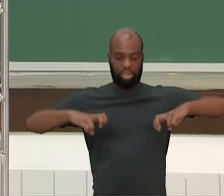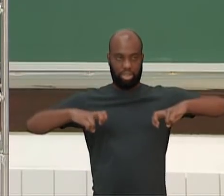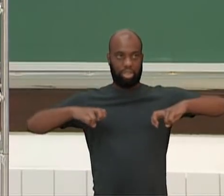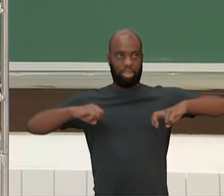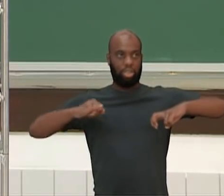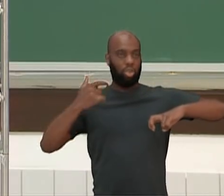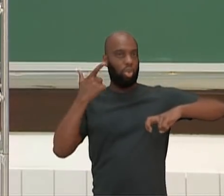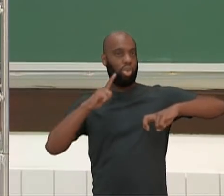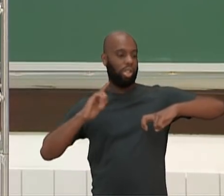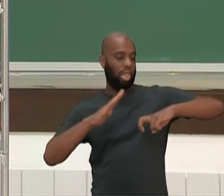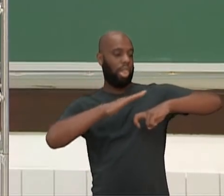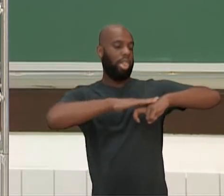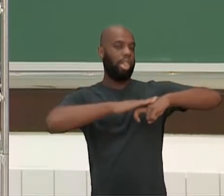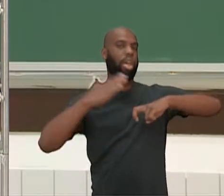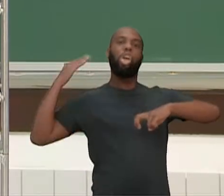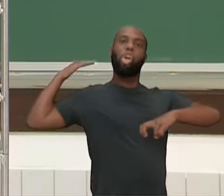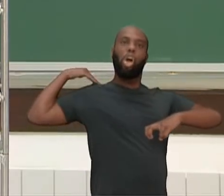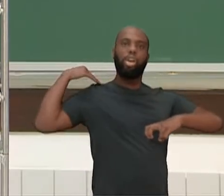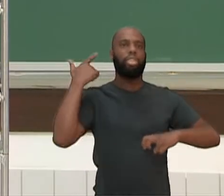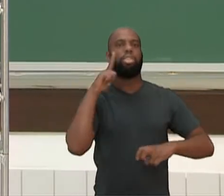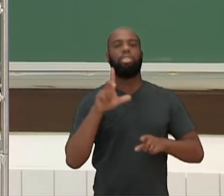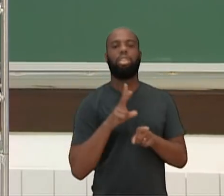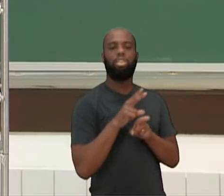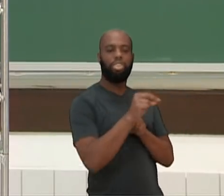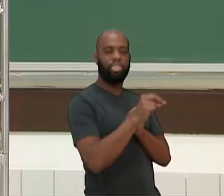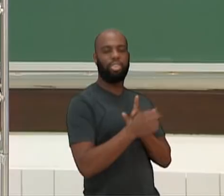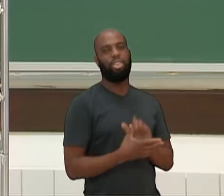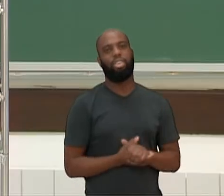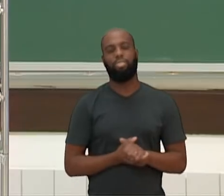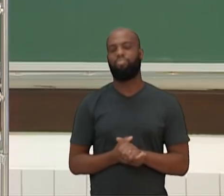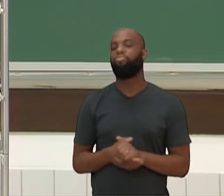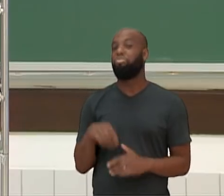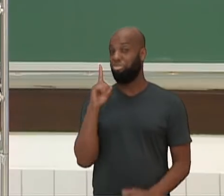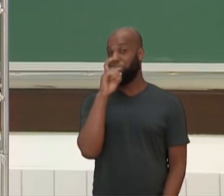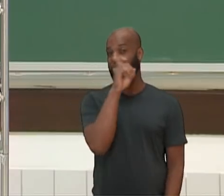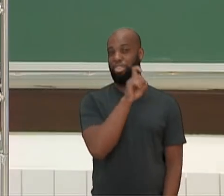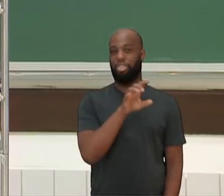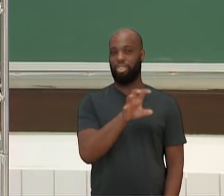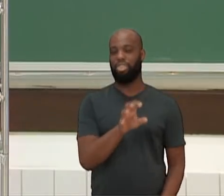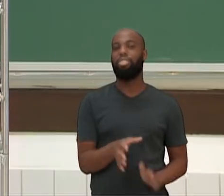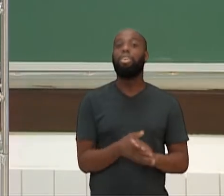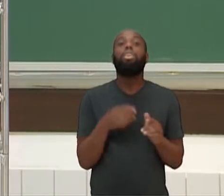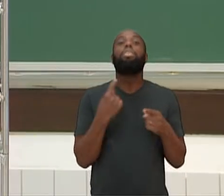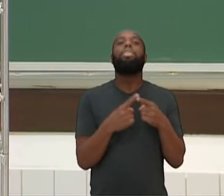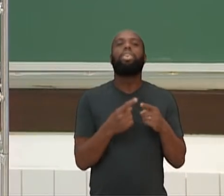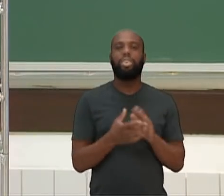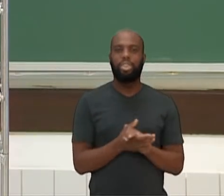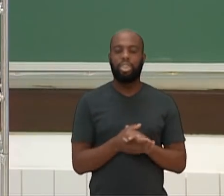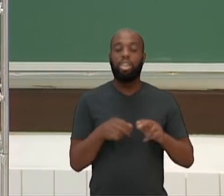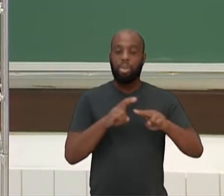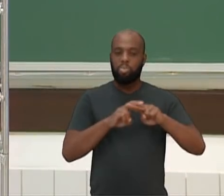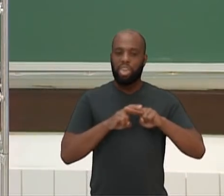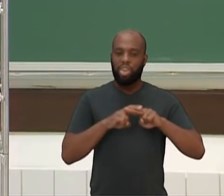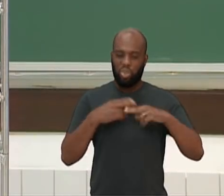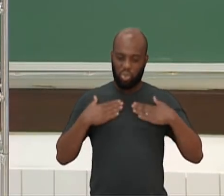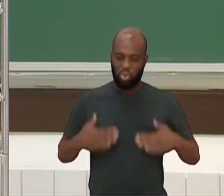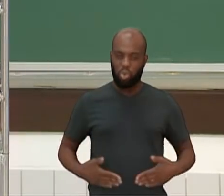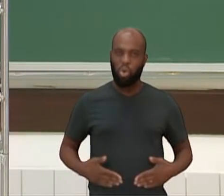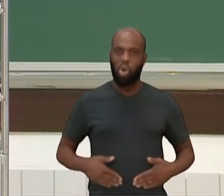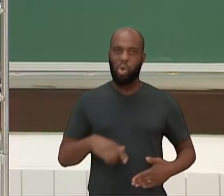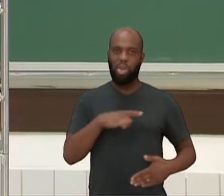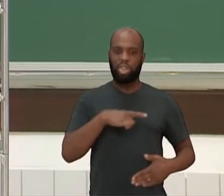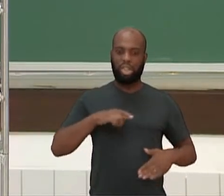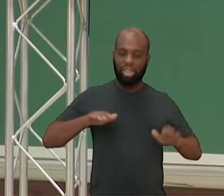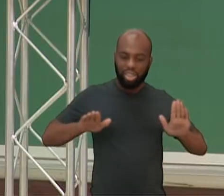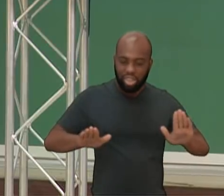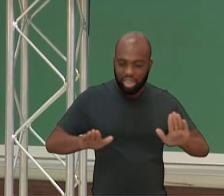tocar lá nas costas do oponente vai vencer a luta. Ela é mais complicadinha pelo fato anatômico de você estar deitado, né, de